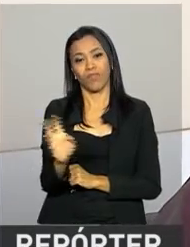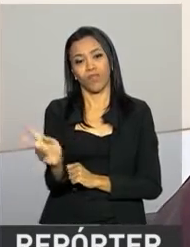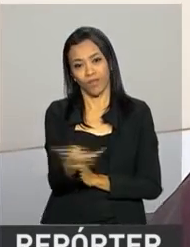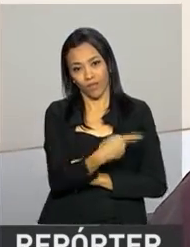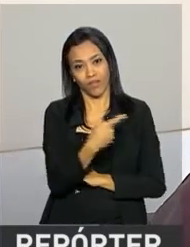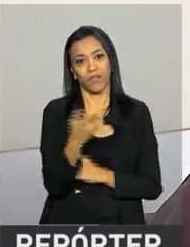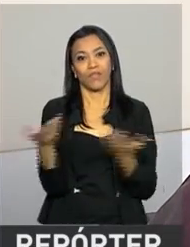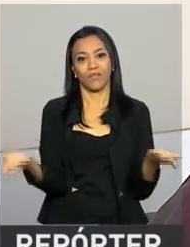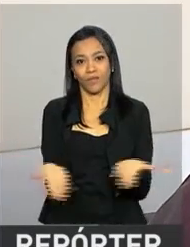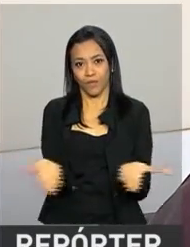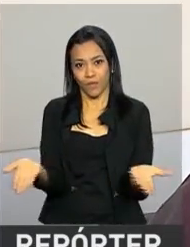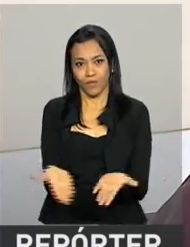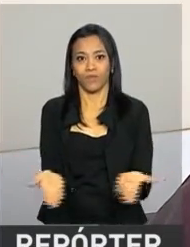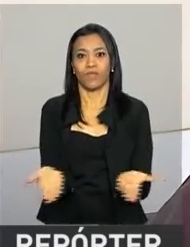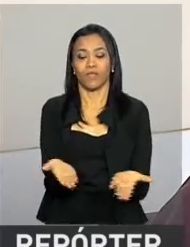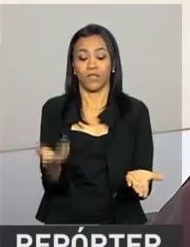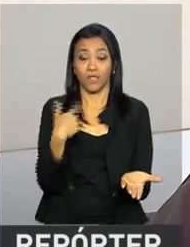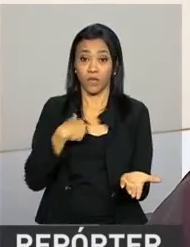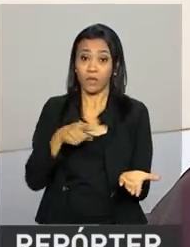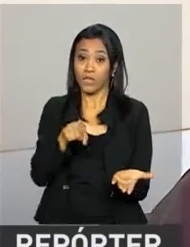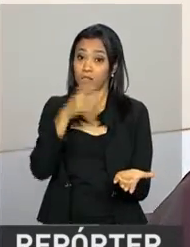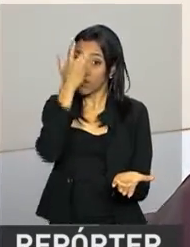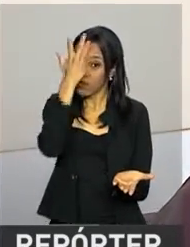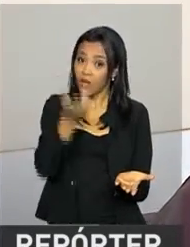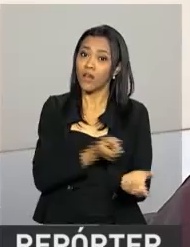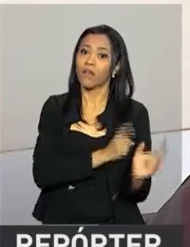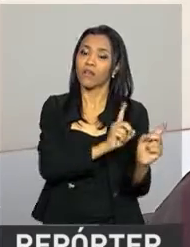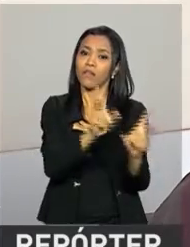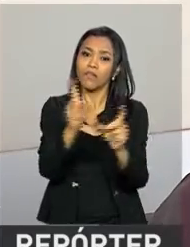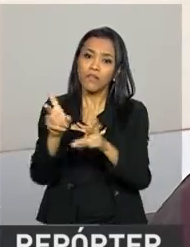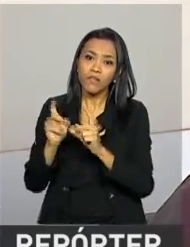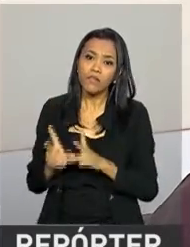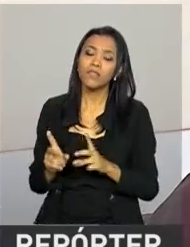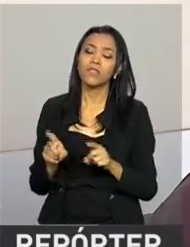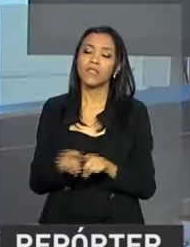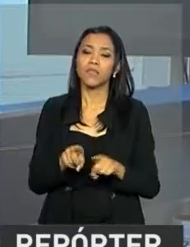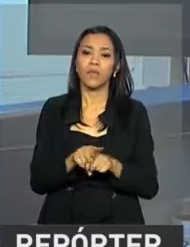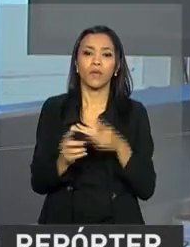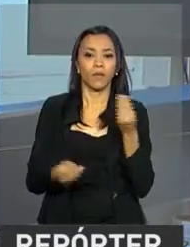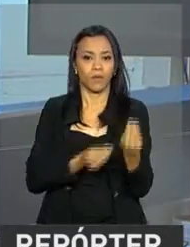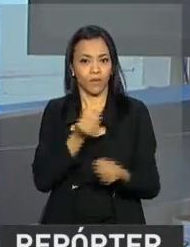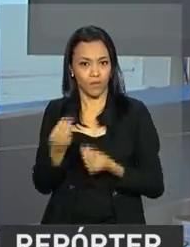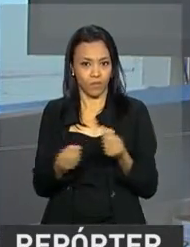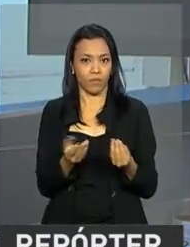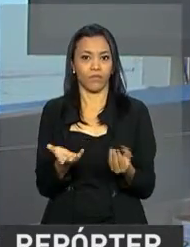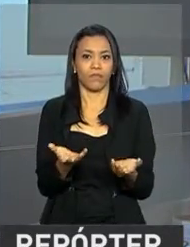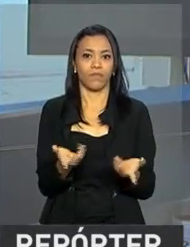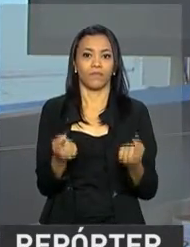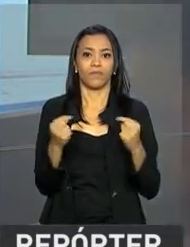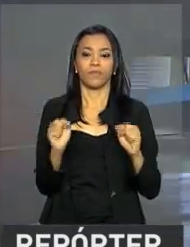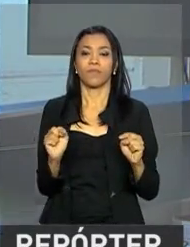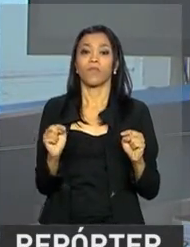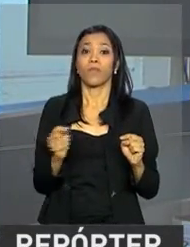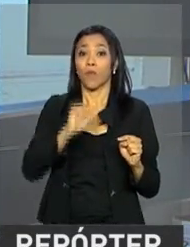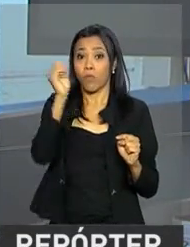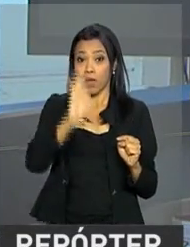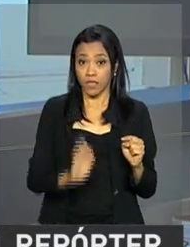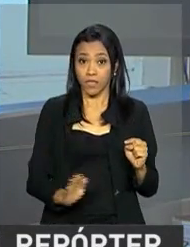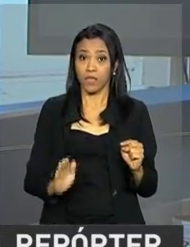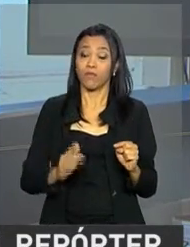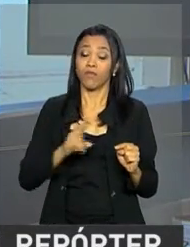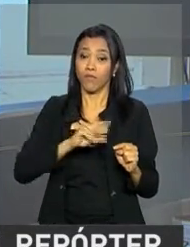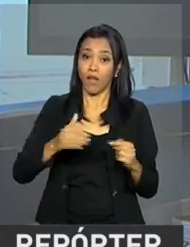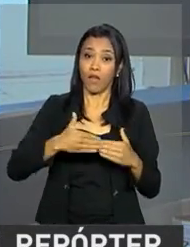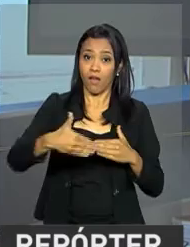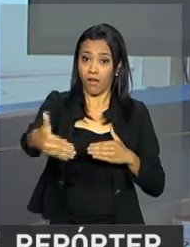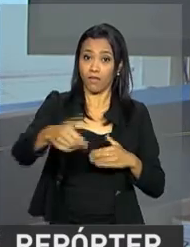isso vai facilitar todo o processo de venda, custos e também manutenção. E o Brasil vai receber em